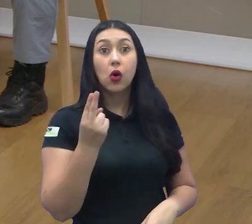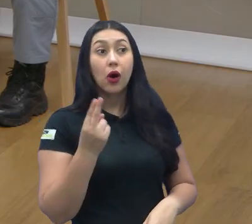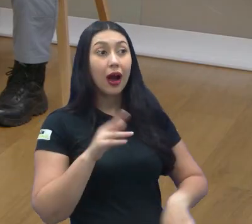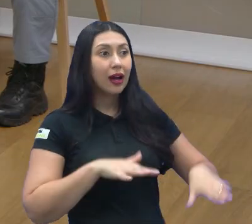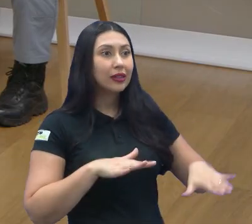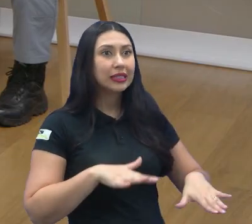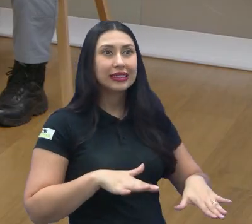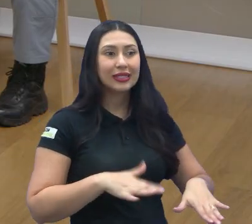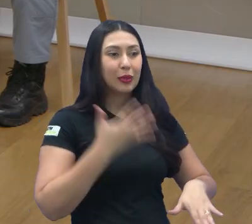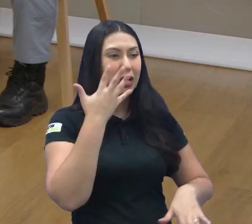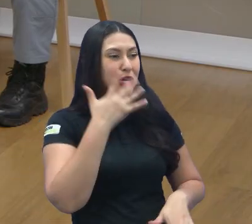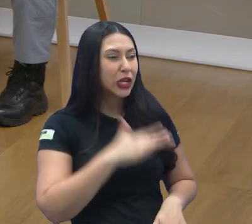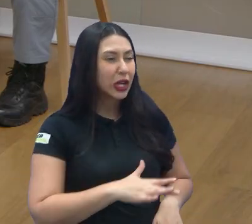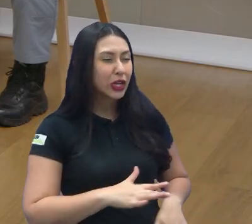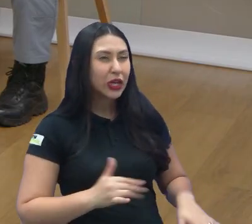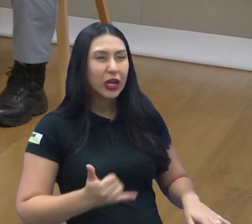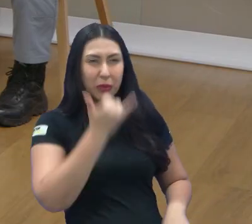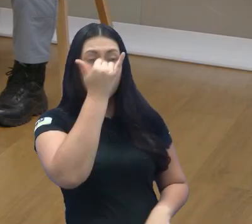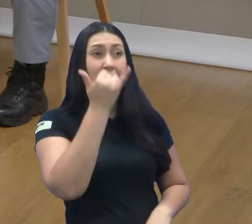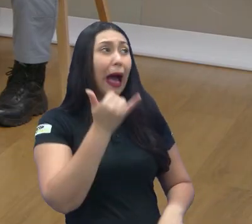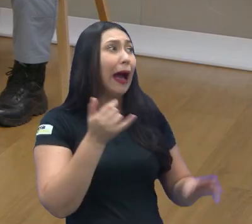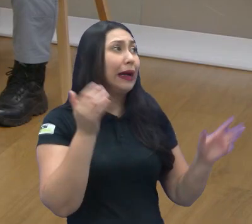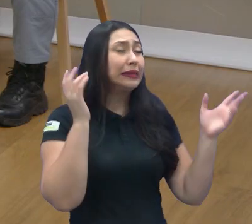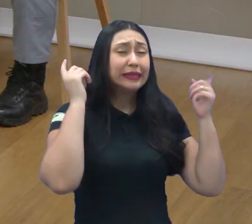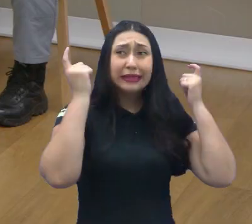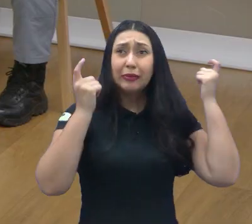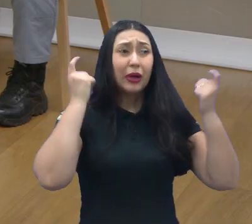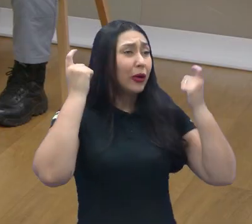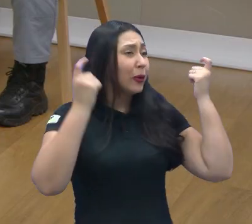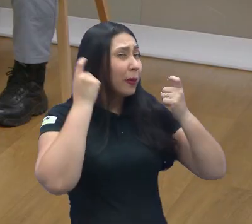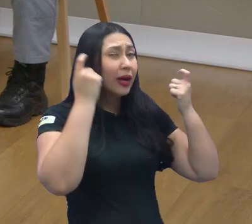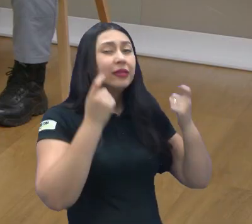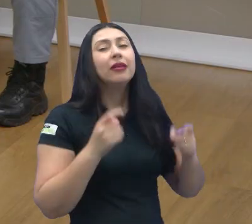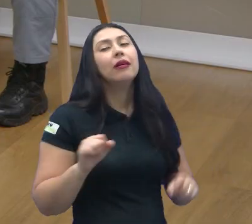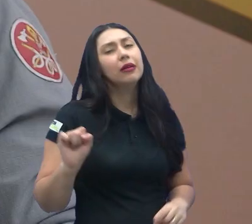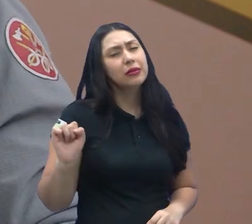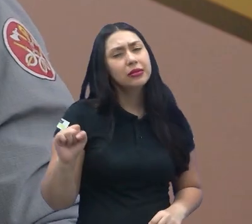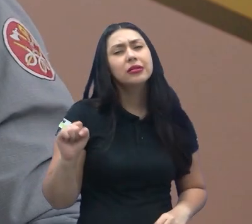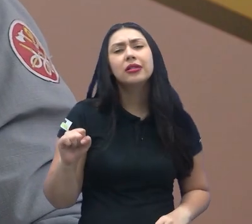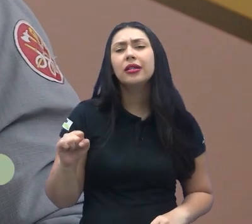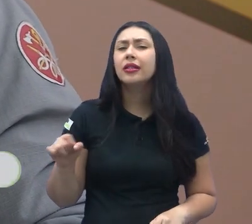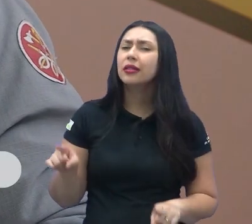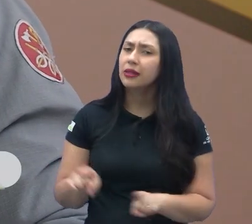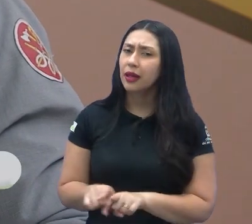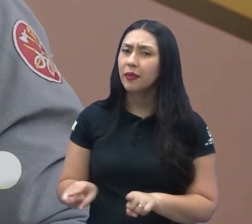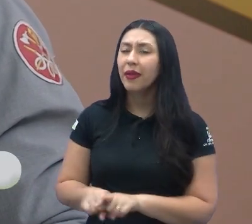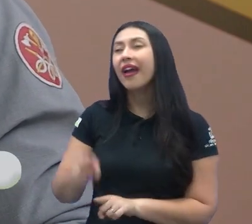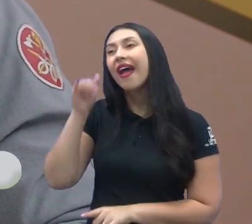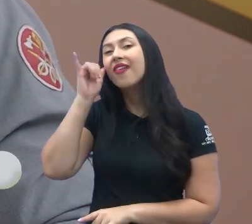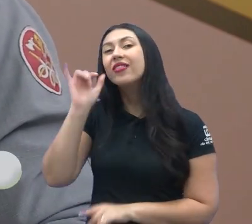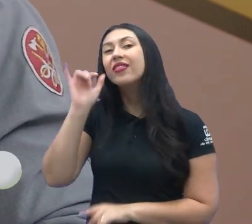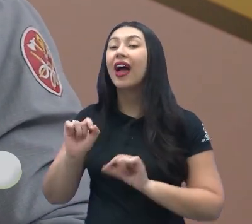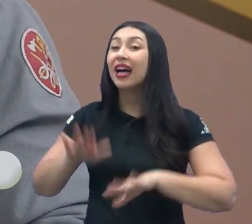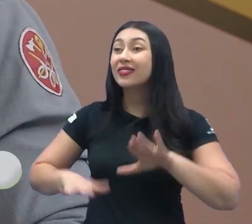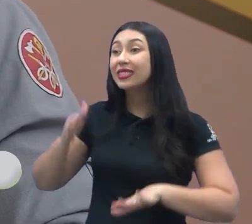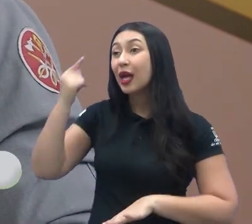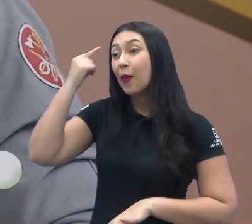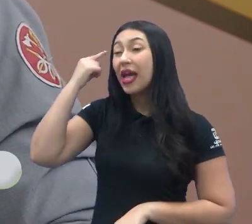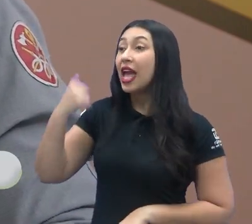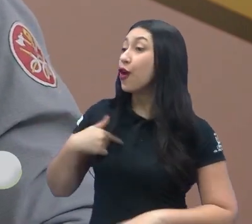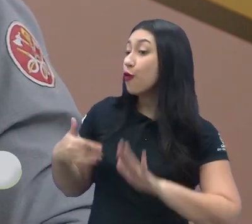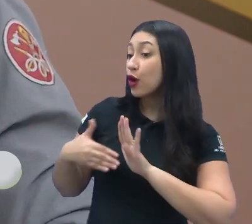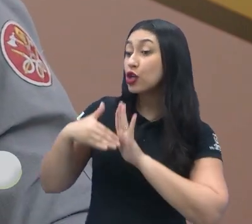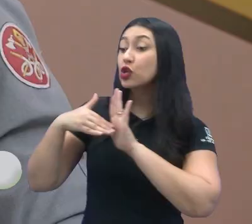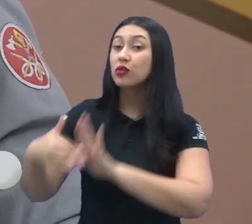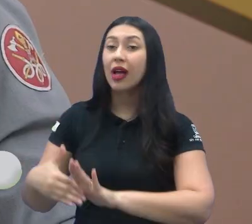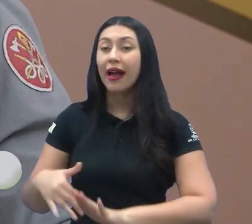envolve crianças e acidente, fica todo mundo apavorado, né? Sim, sim. E evitar achar que está tentando ajudar, a